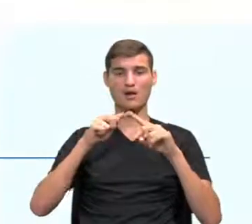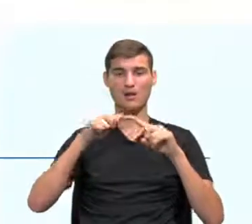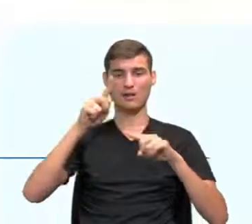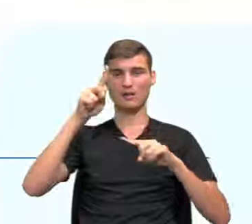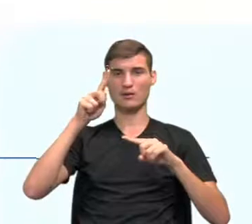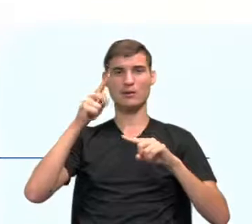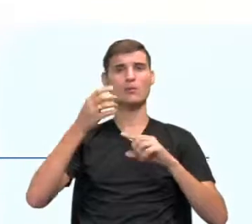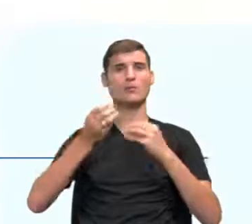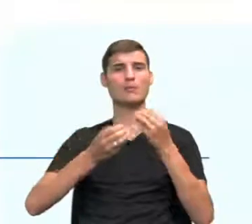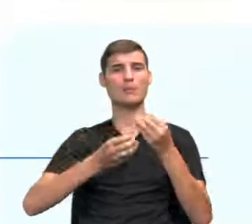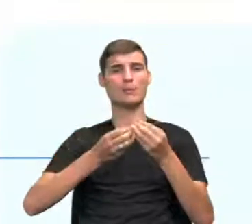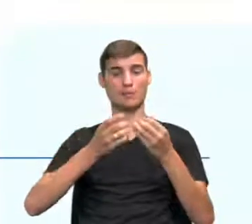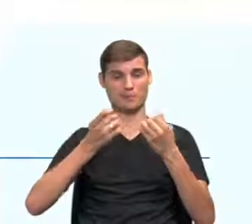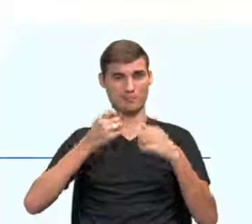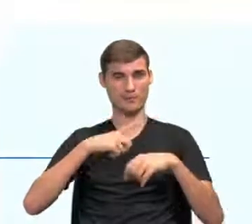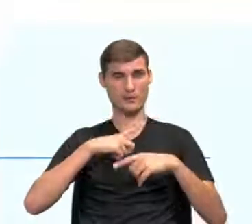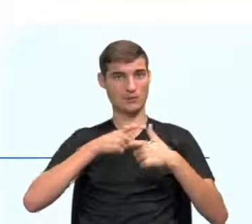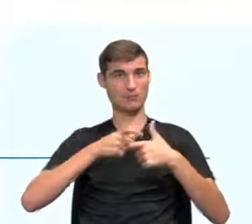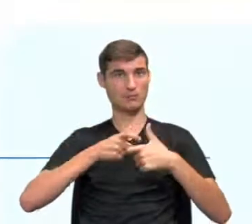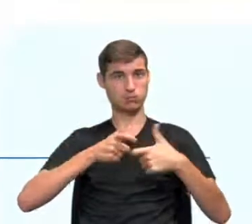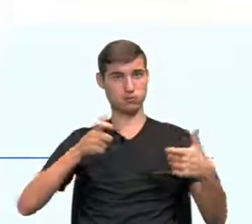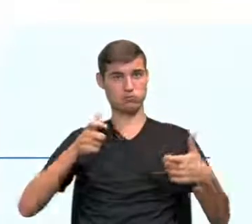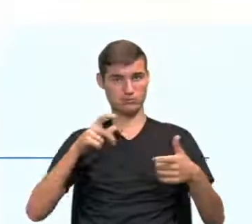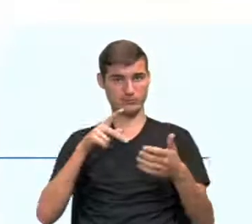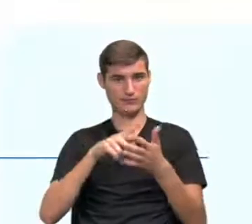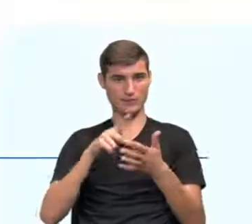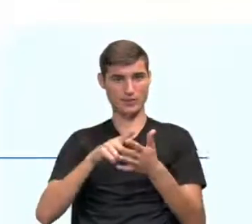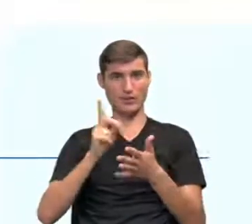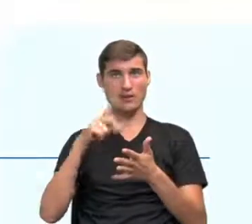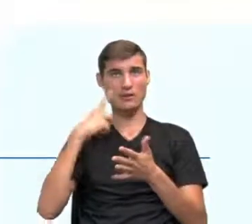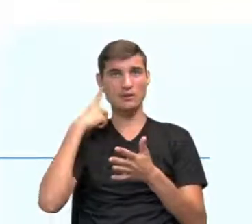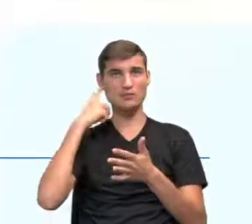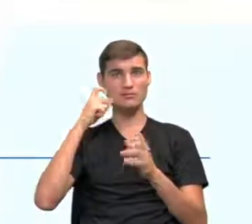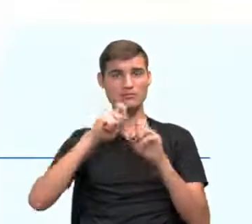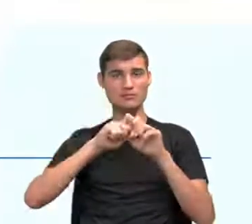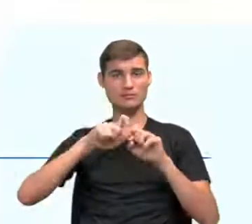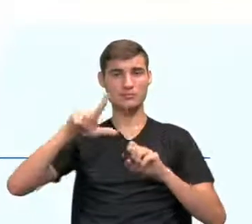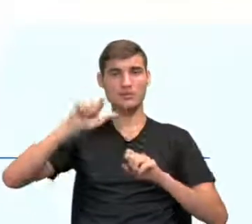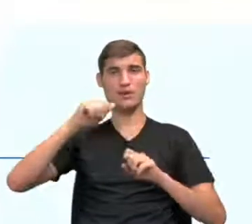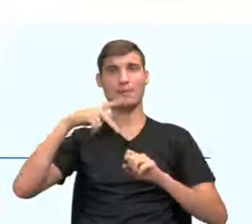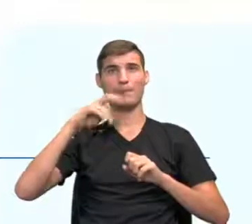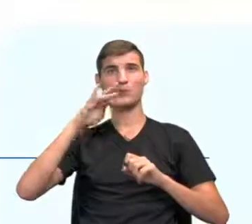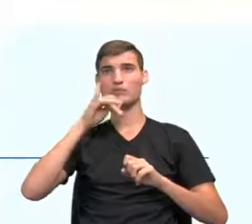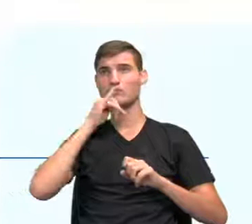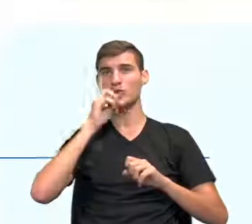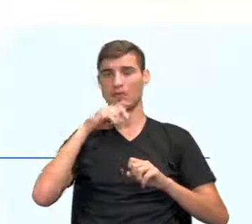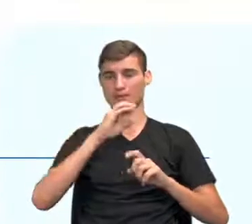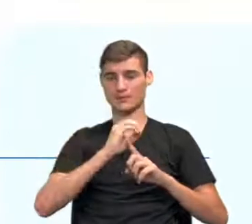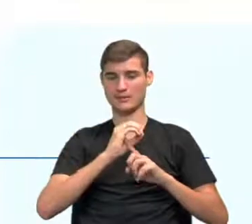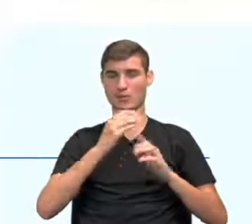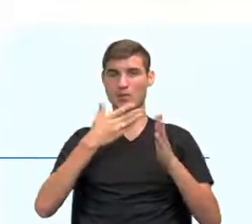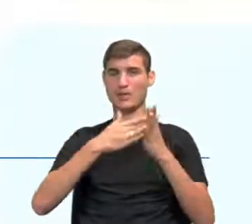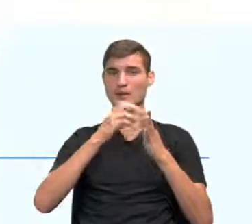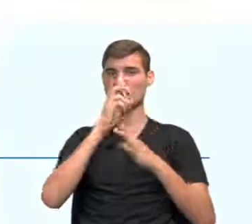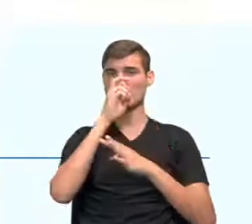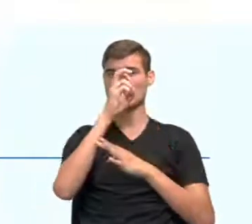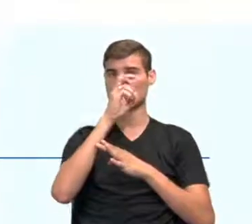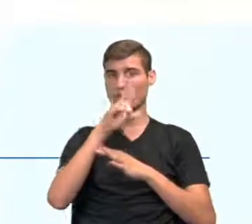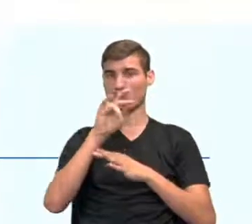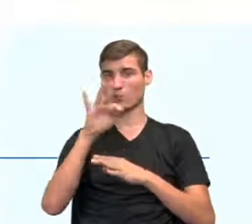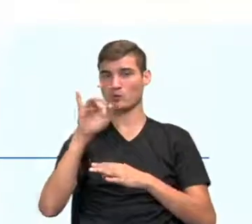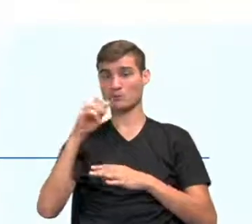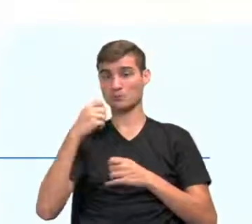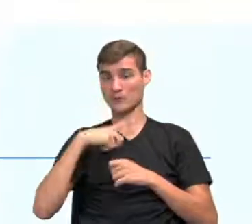O ruído tem que ter uma amplitude gigantesca. Digamos que aqui seja 0 ou 5 volts. Eu tenho que ter um ruído de